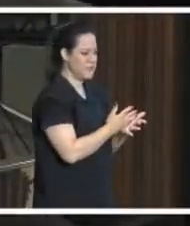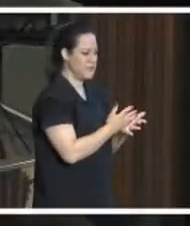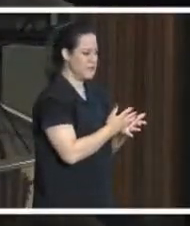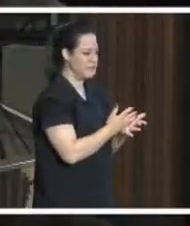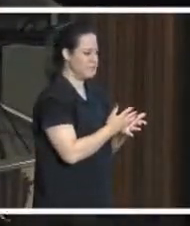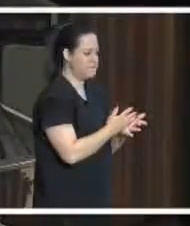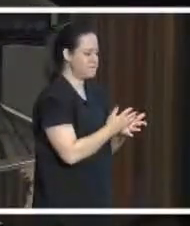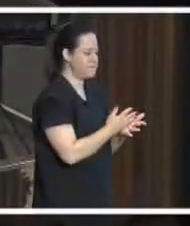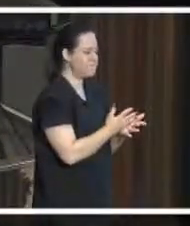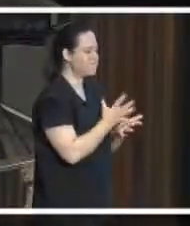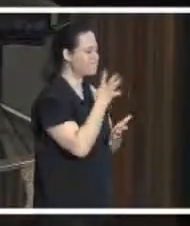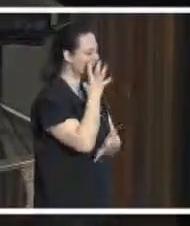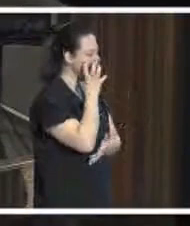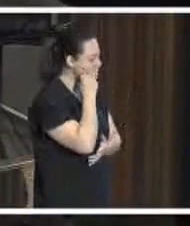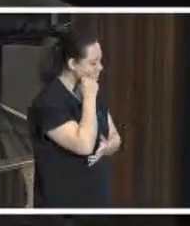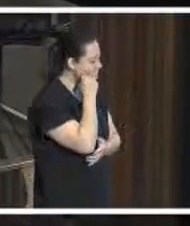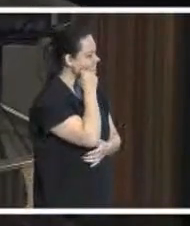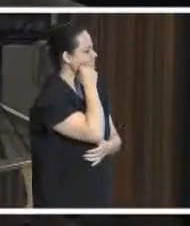tão magoado.